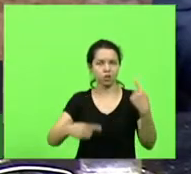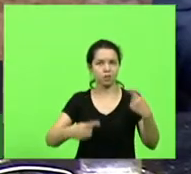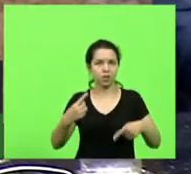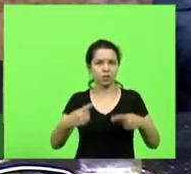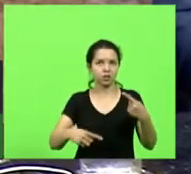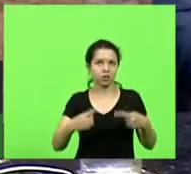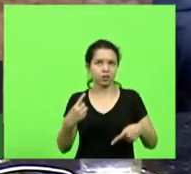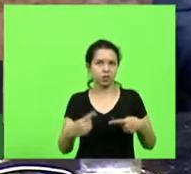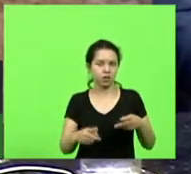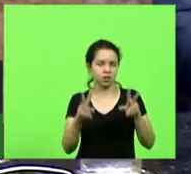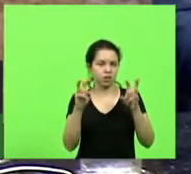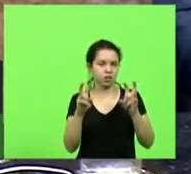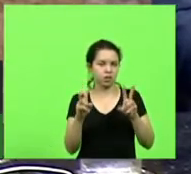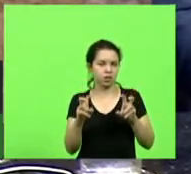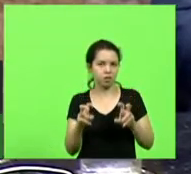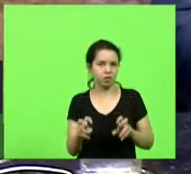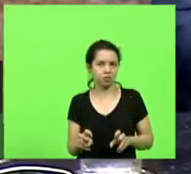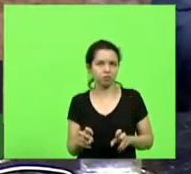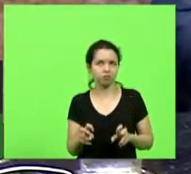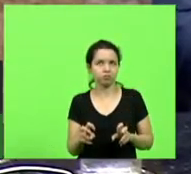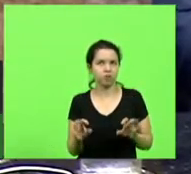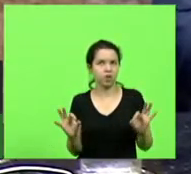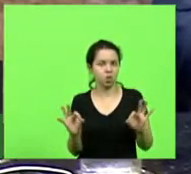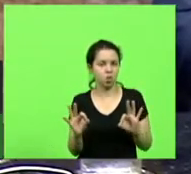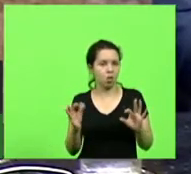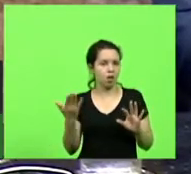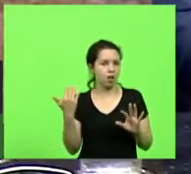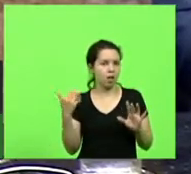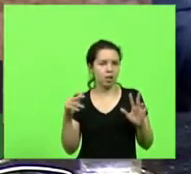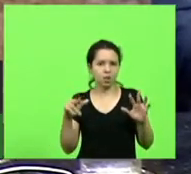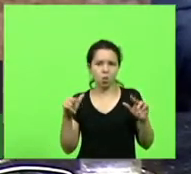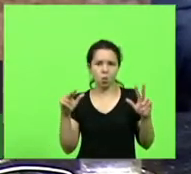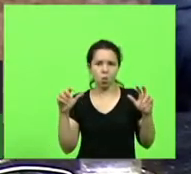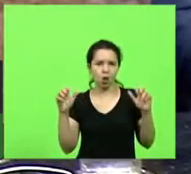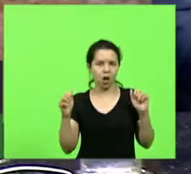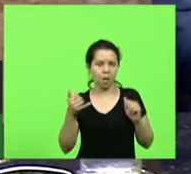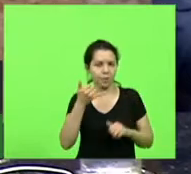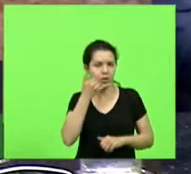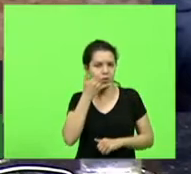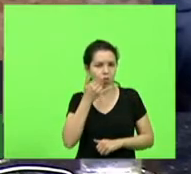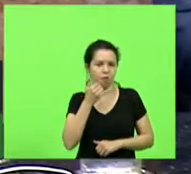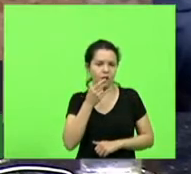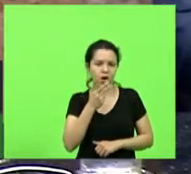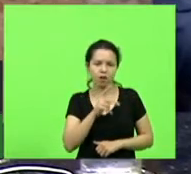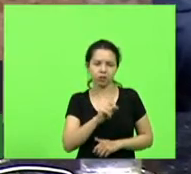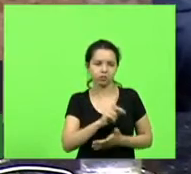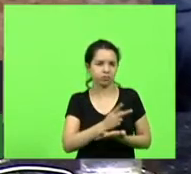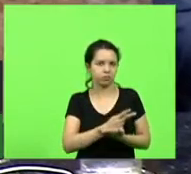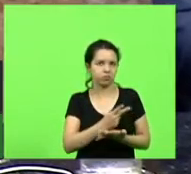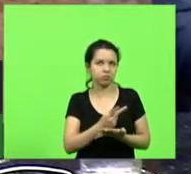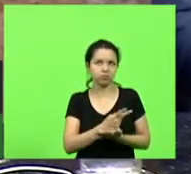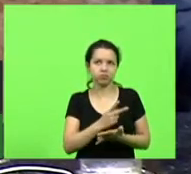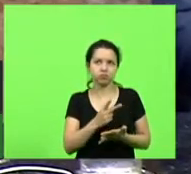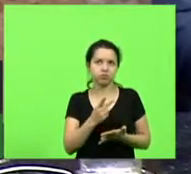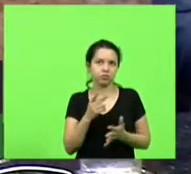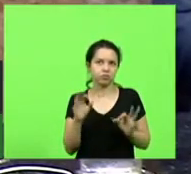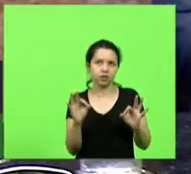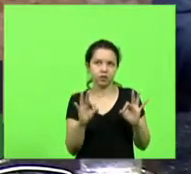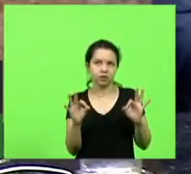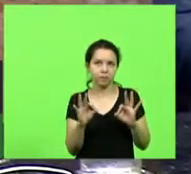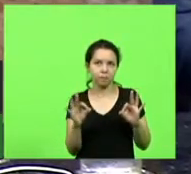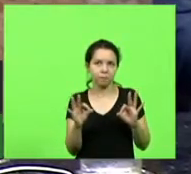que eu trouxe aqui. Nenhum, nunca. Nunca ninguém me ligou, já sei, mas não é bem assim. Não, nunca.